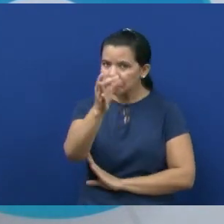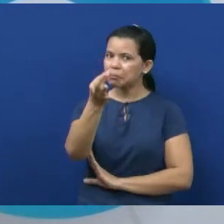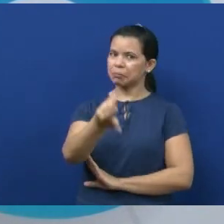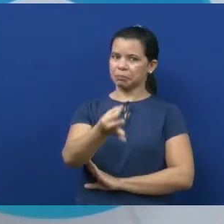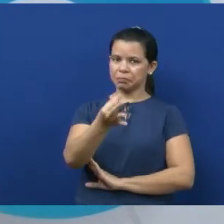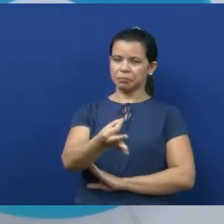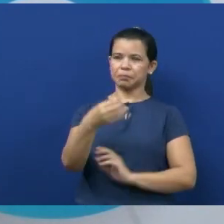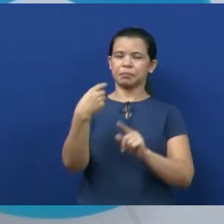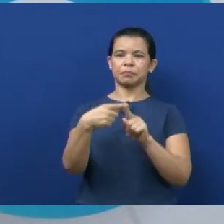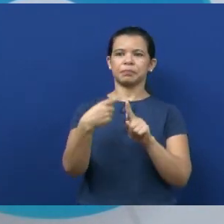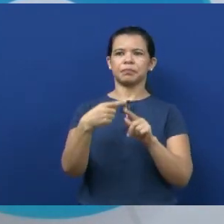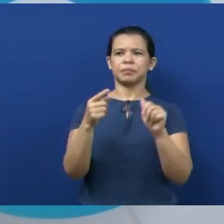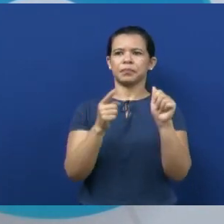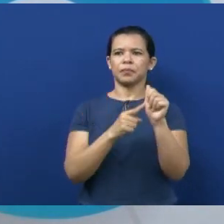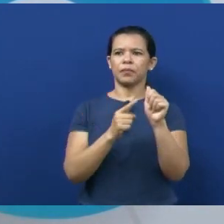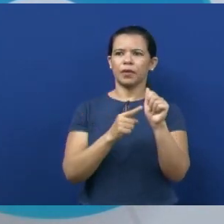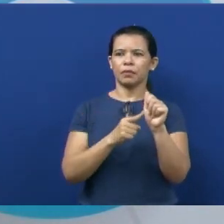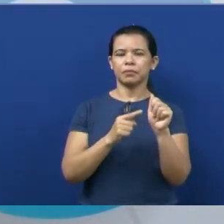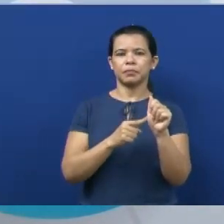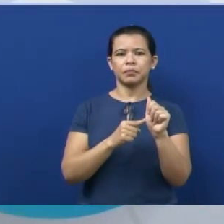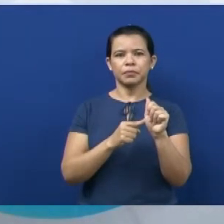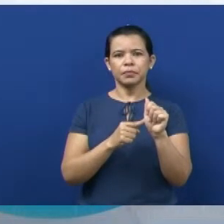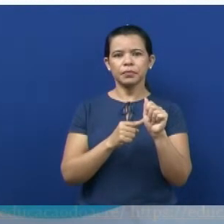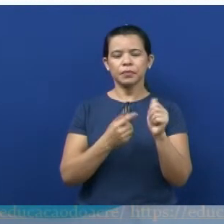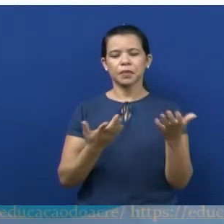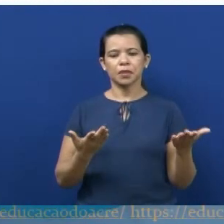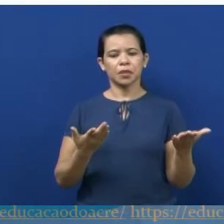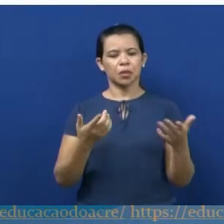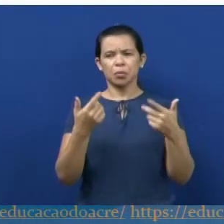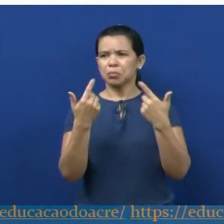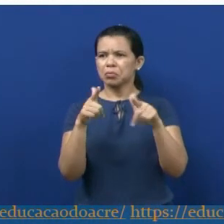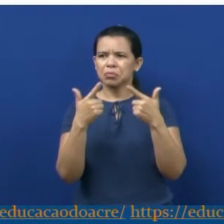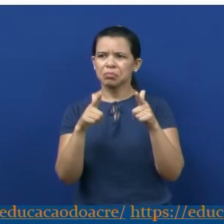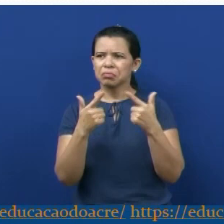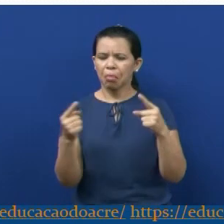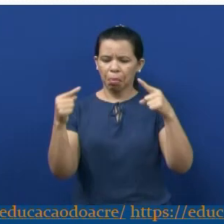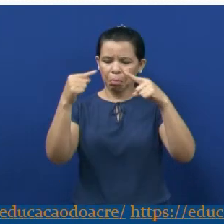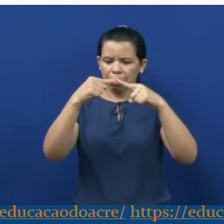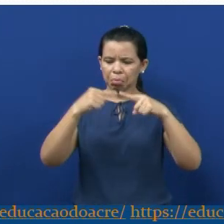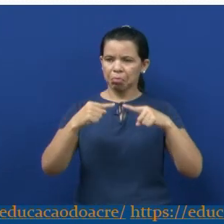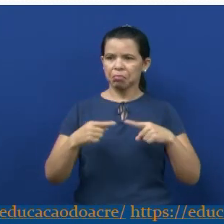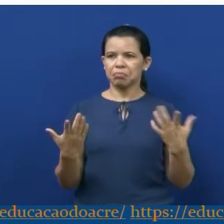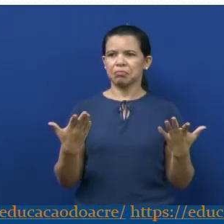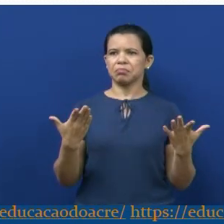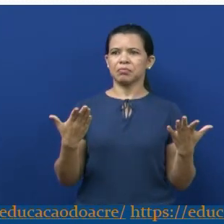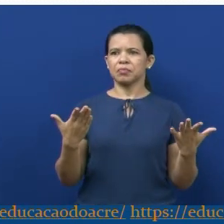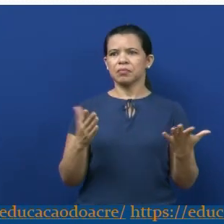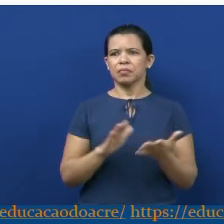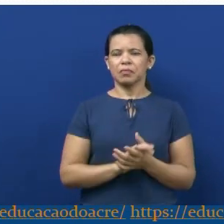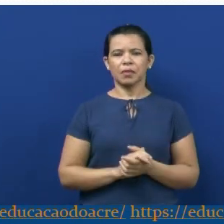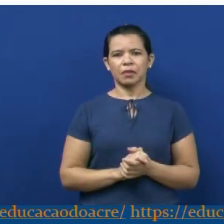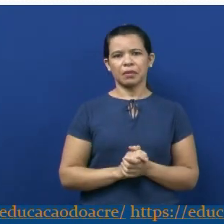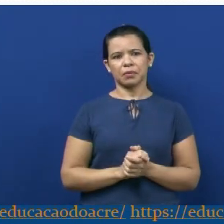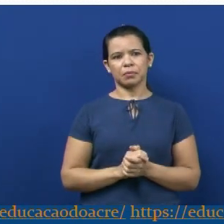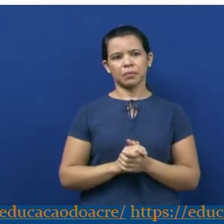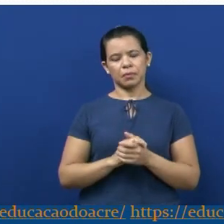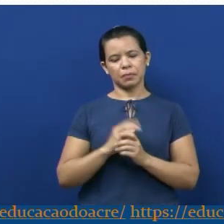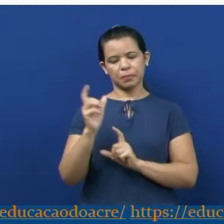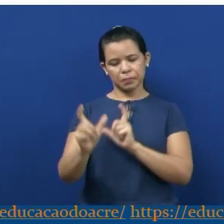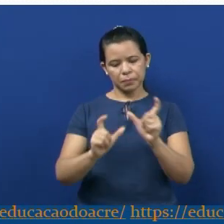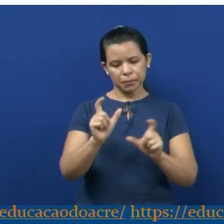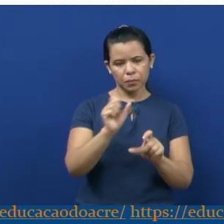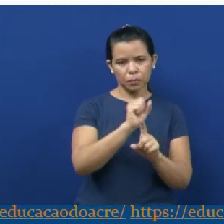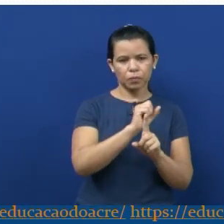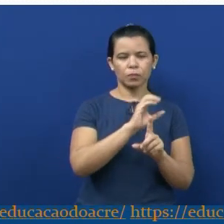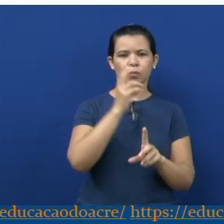A, ela não tinha nenhuma questão falando comum a diferentes culturas e tradições, então isso a gente já exclui.